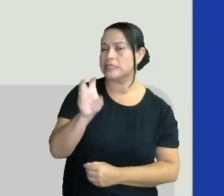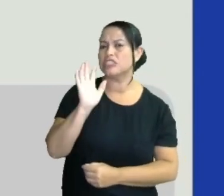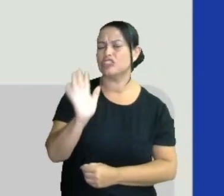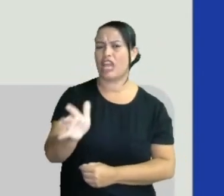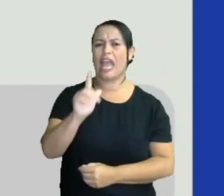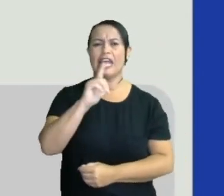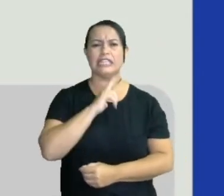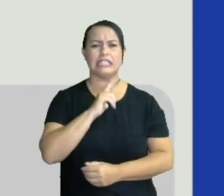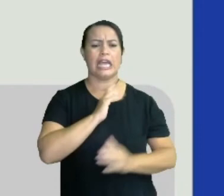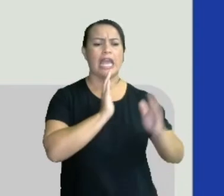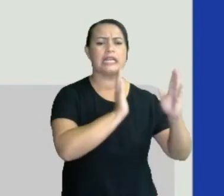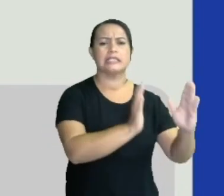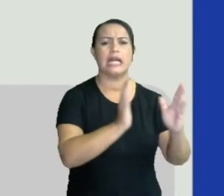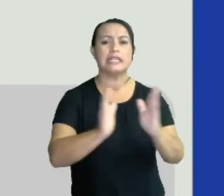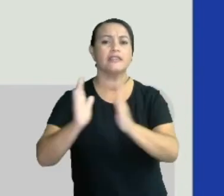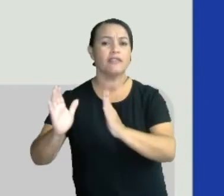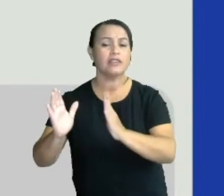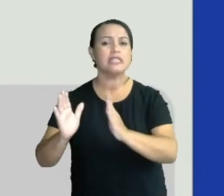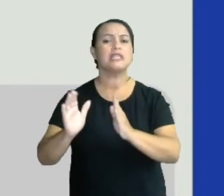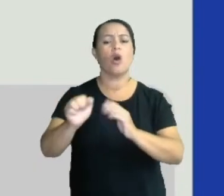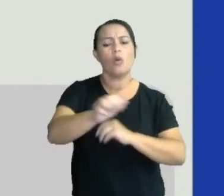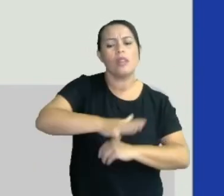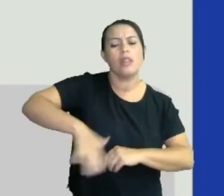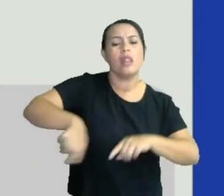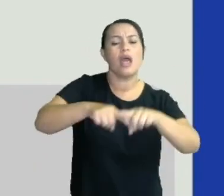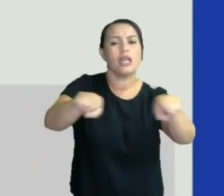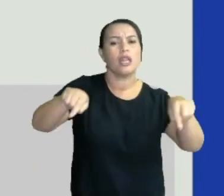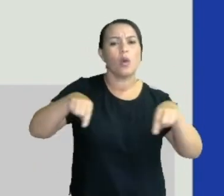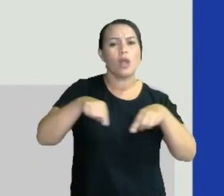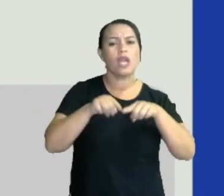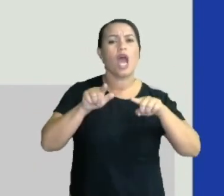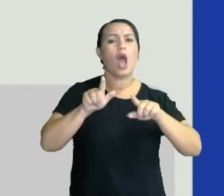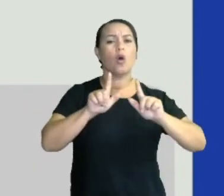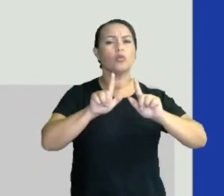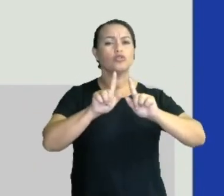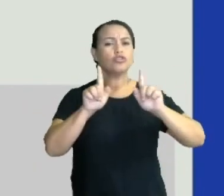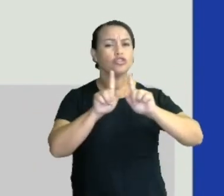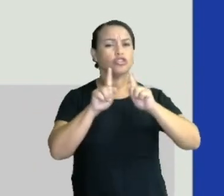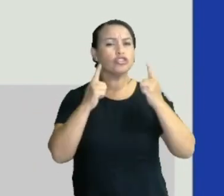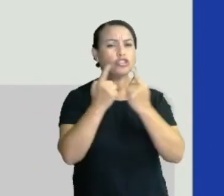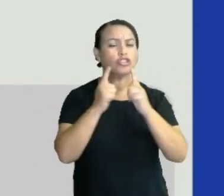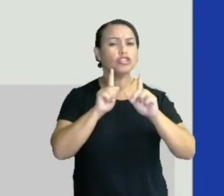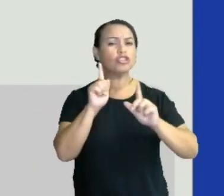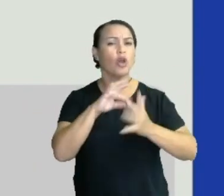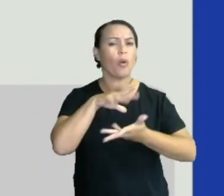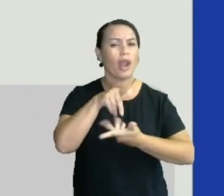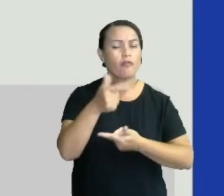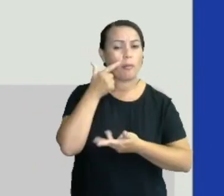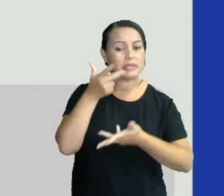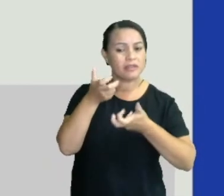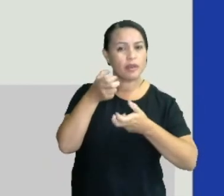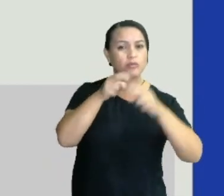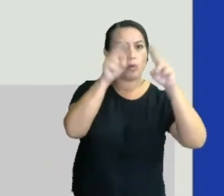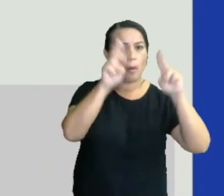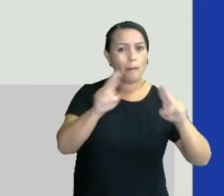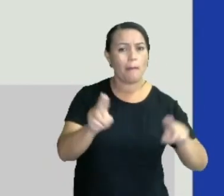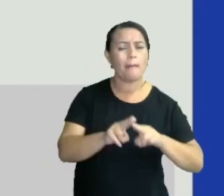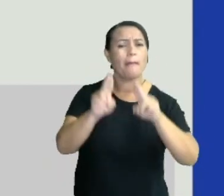tem essa divisão territorial, geográfica, como observamos nos mapas aí,